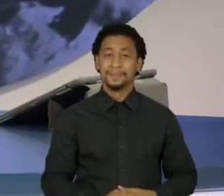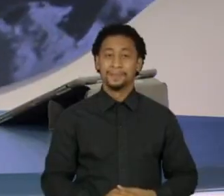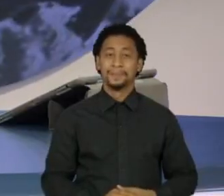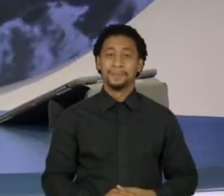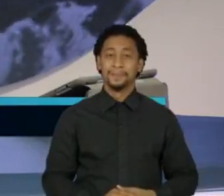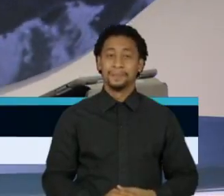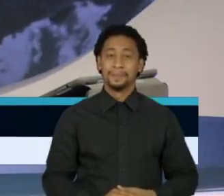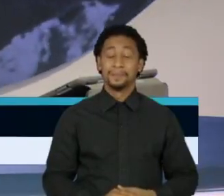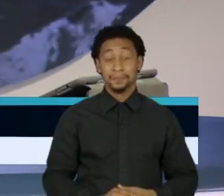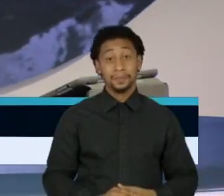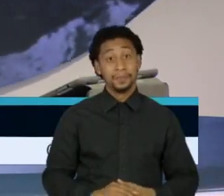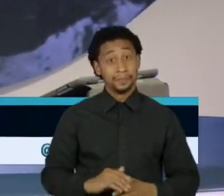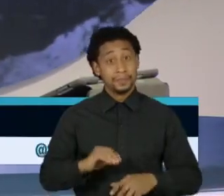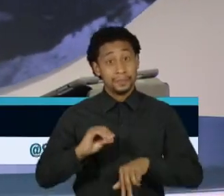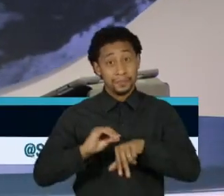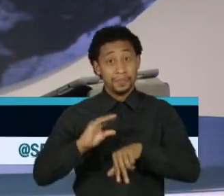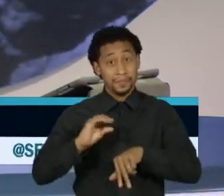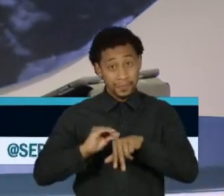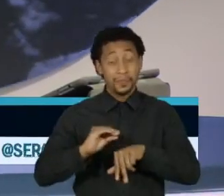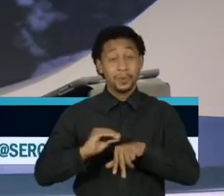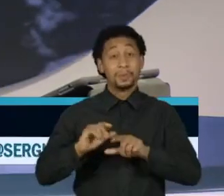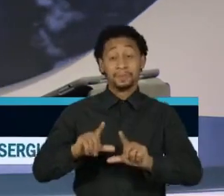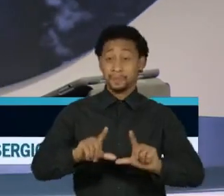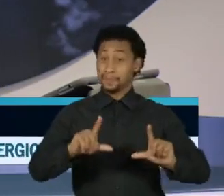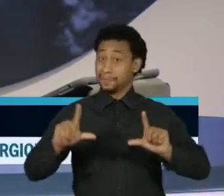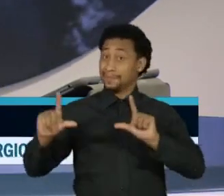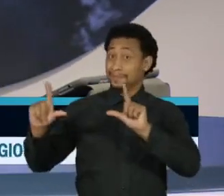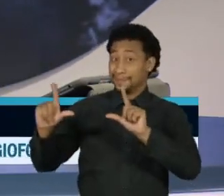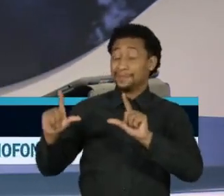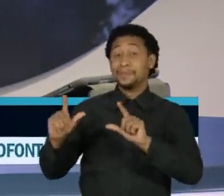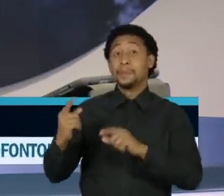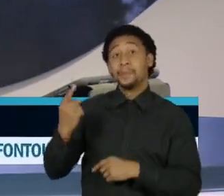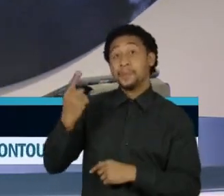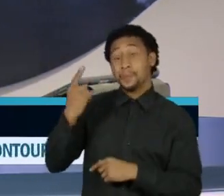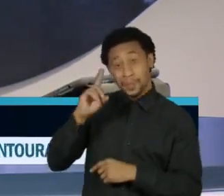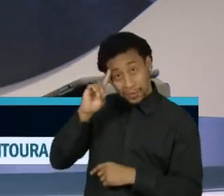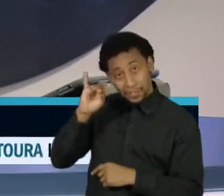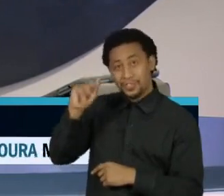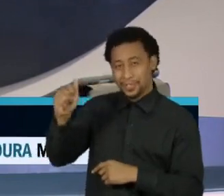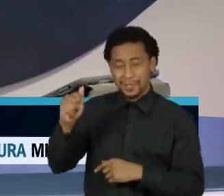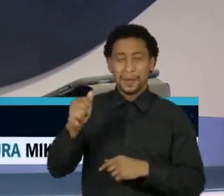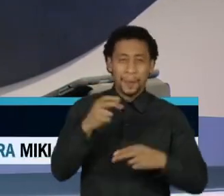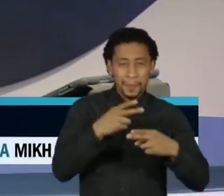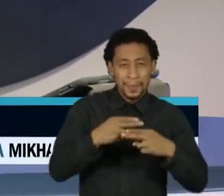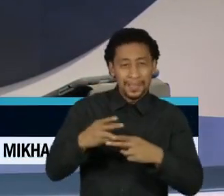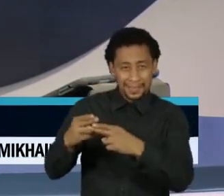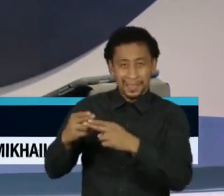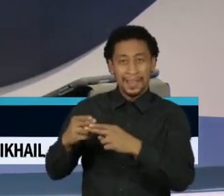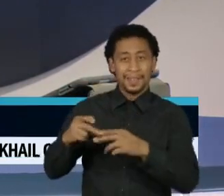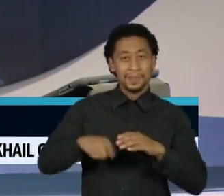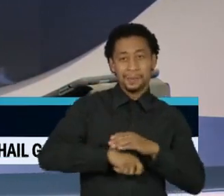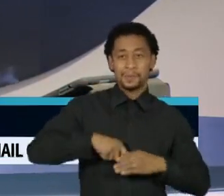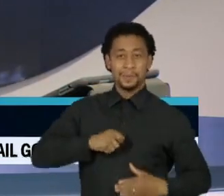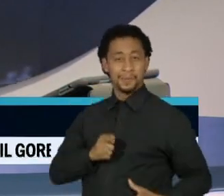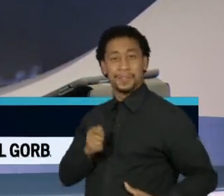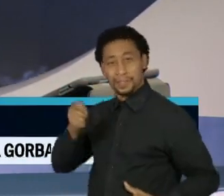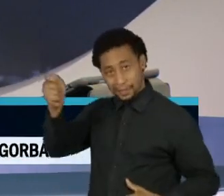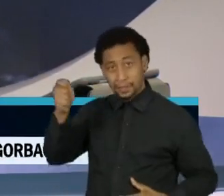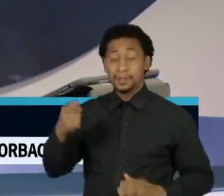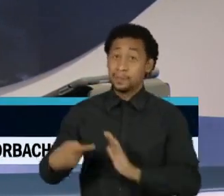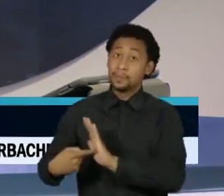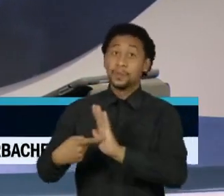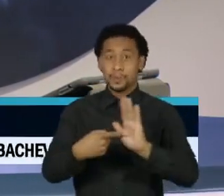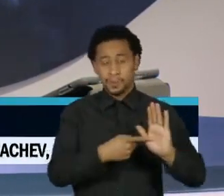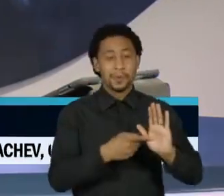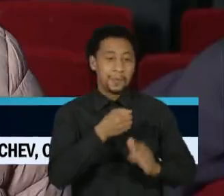a agricultura realizou hoje a primeira exibição da minissérie independências a repórter Luiza Moraes acompanhe o evento e